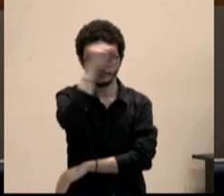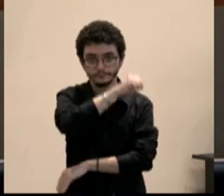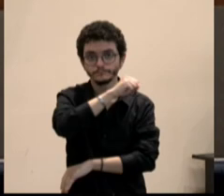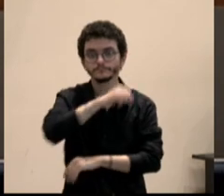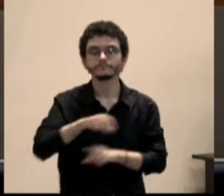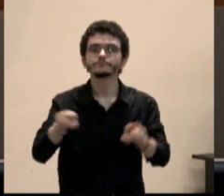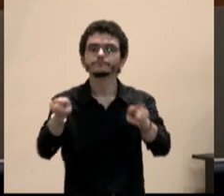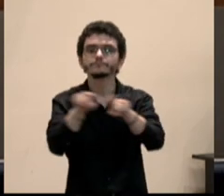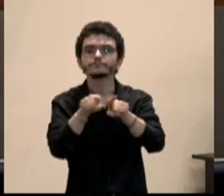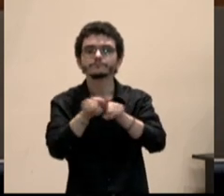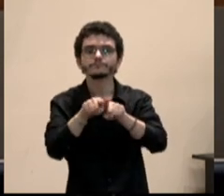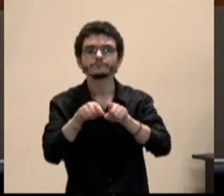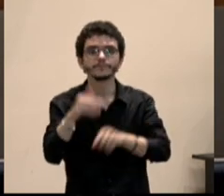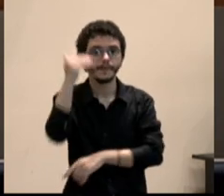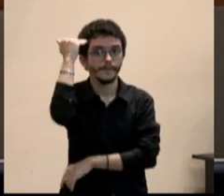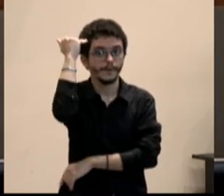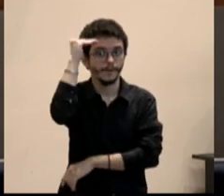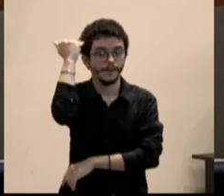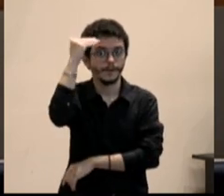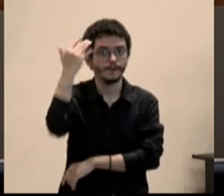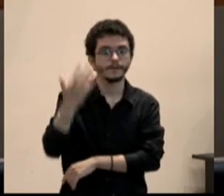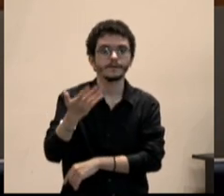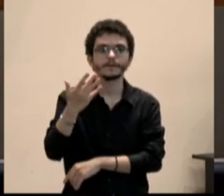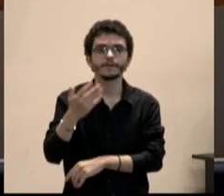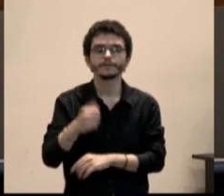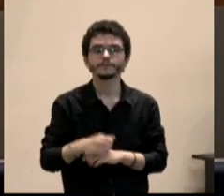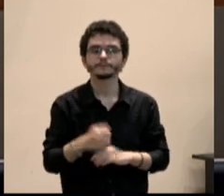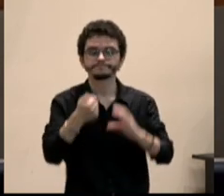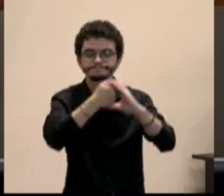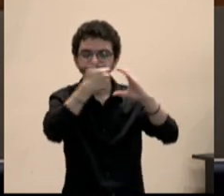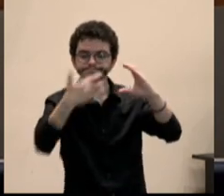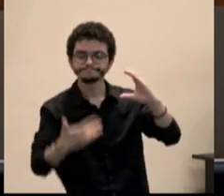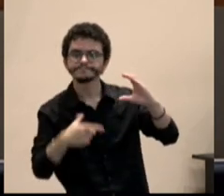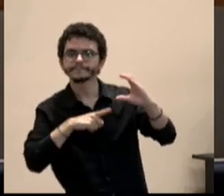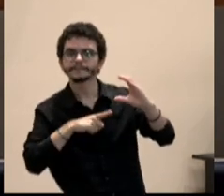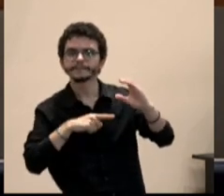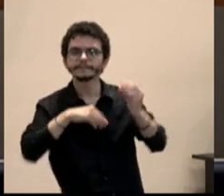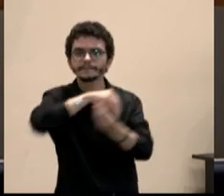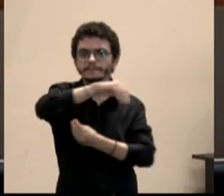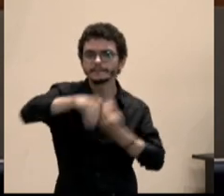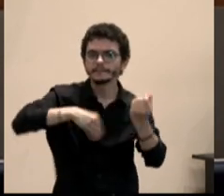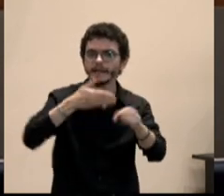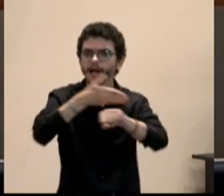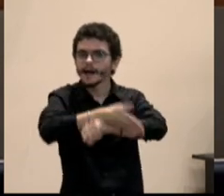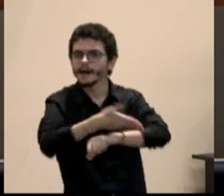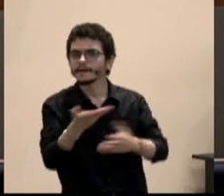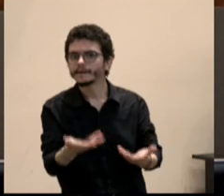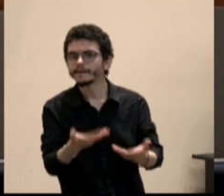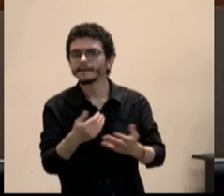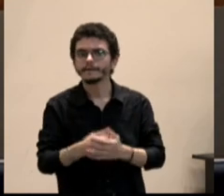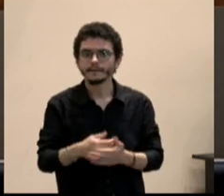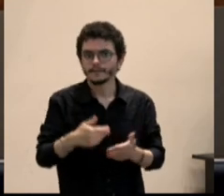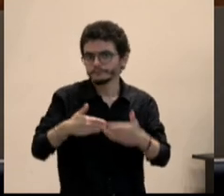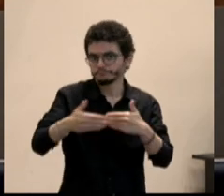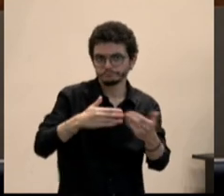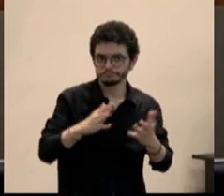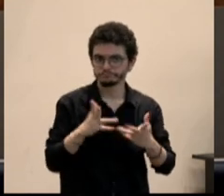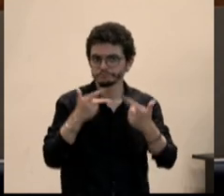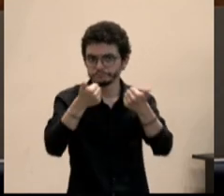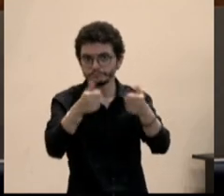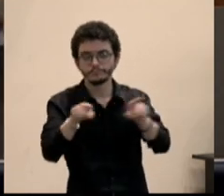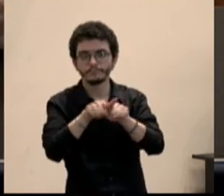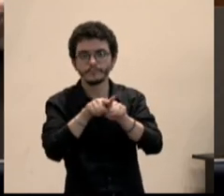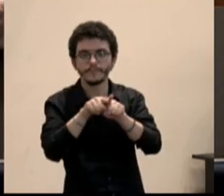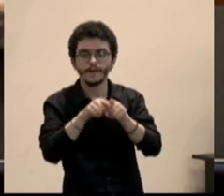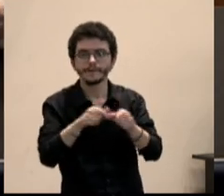como também a compreensão dos aspectos envolvidos, das questões envolvidas, tanto no sucesso quanto no fracasso